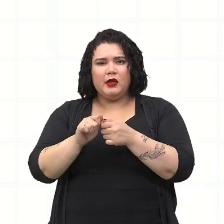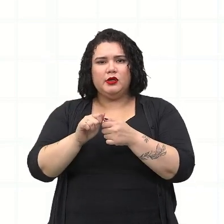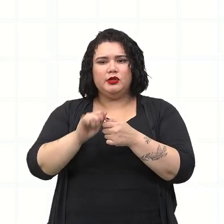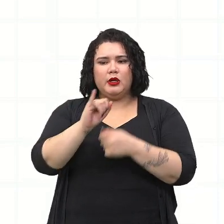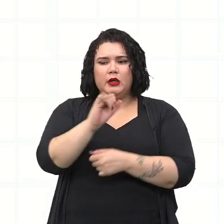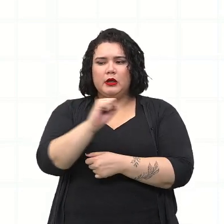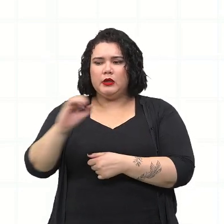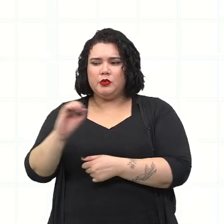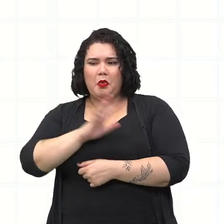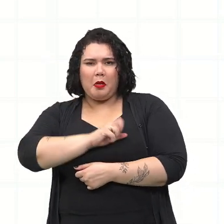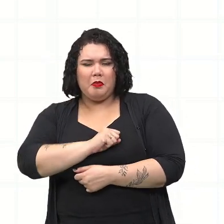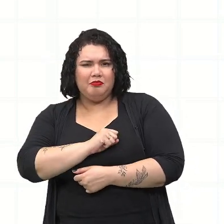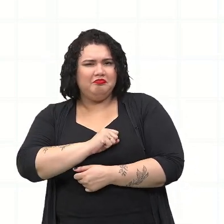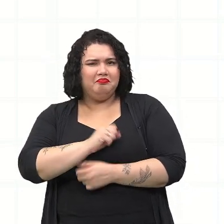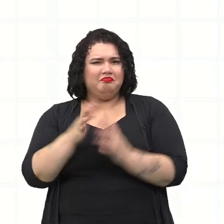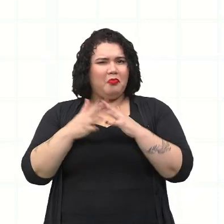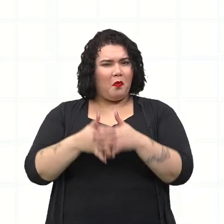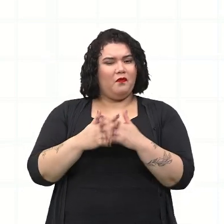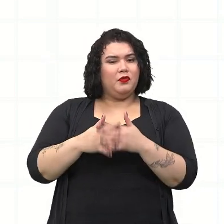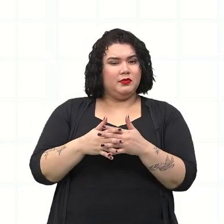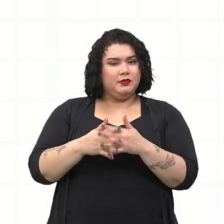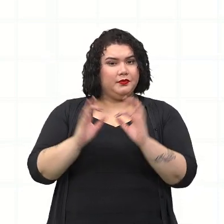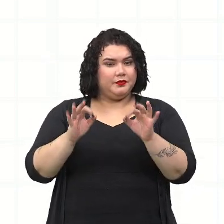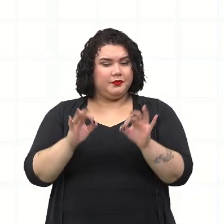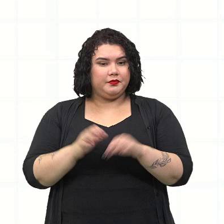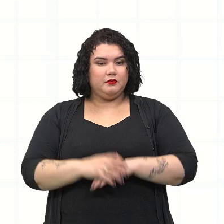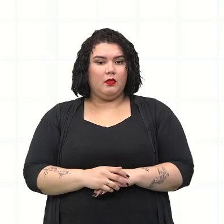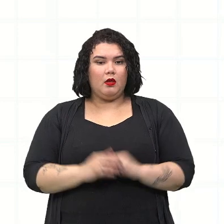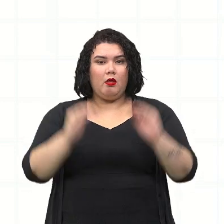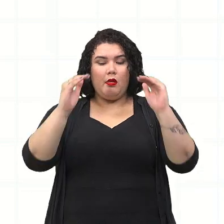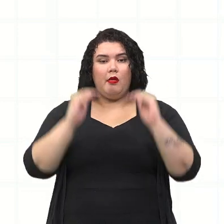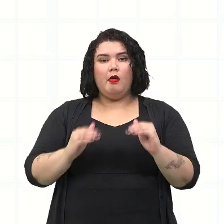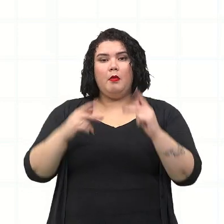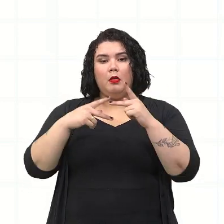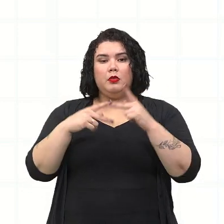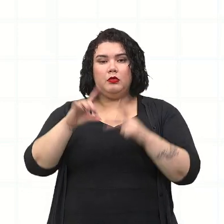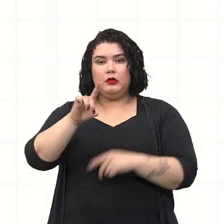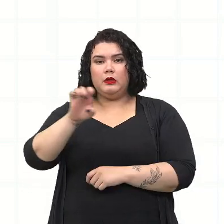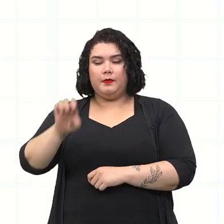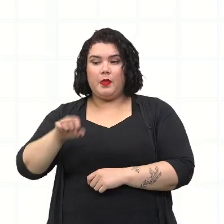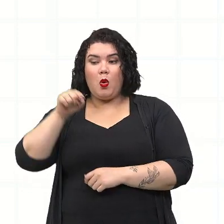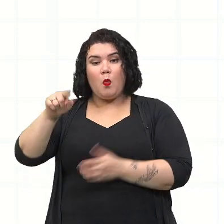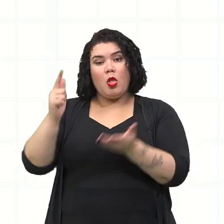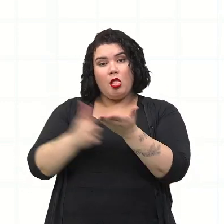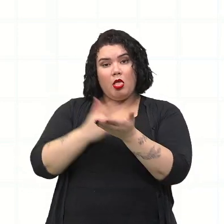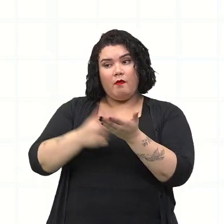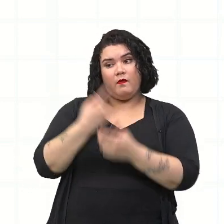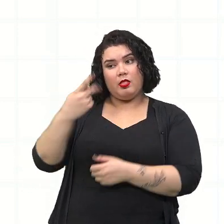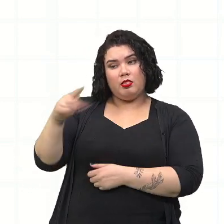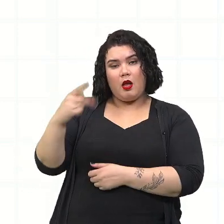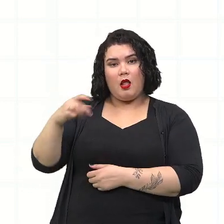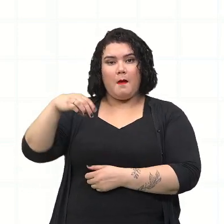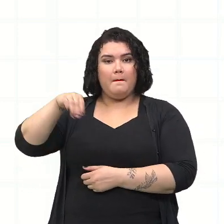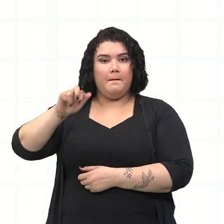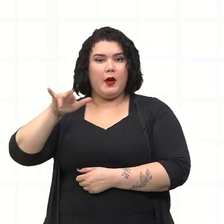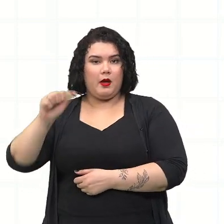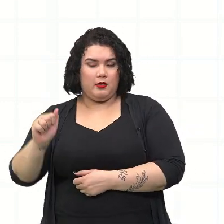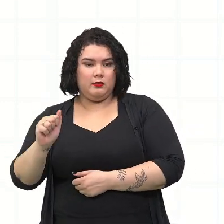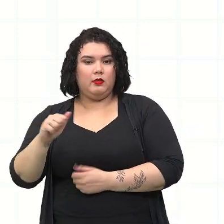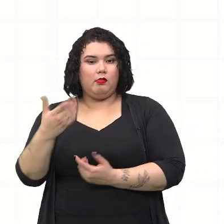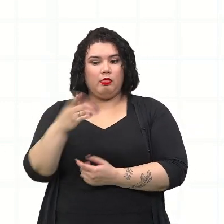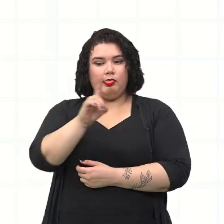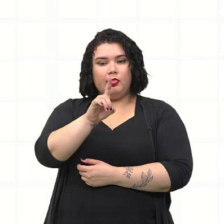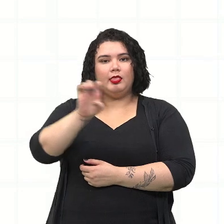oração. E o livro é de Maria, indicando aí posse. Percebam que as preposições podem expressar